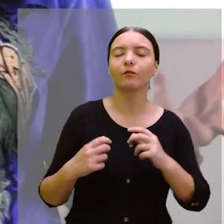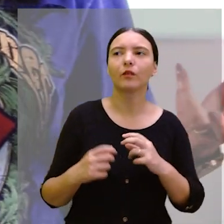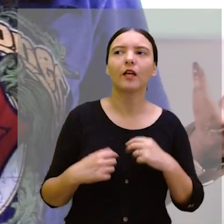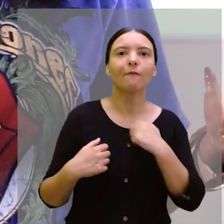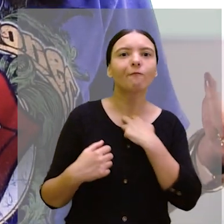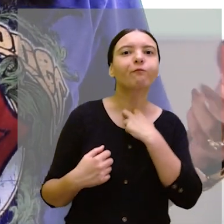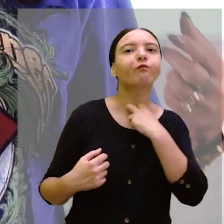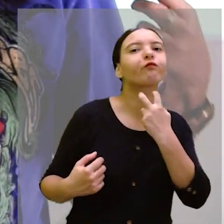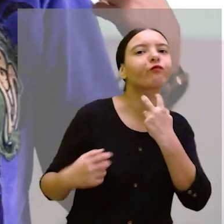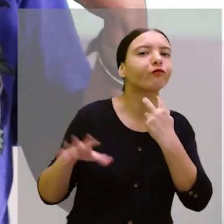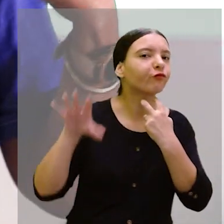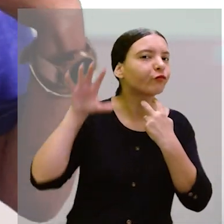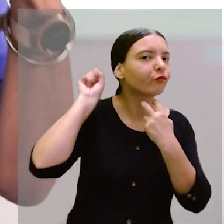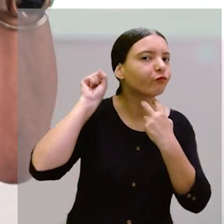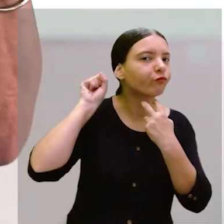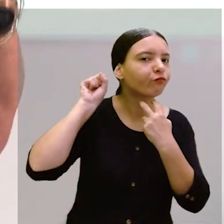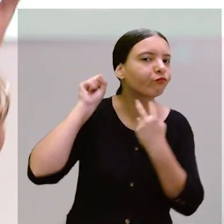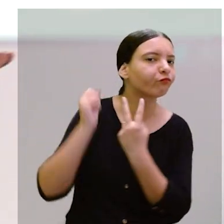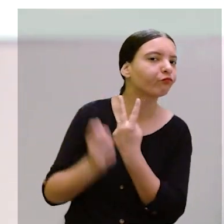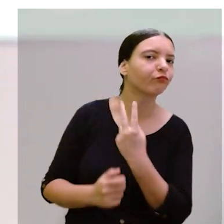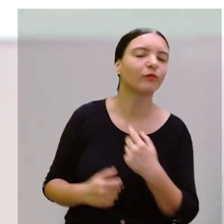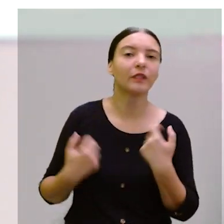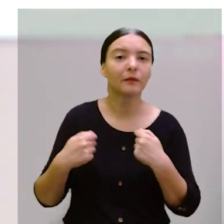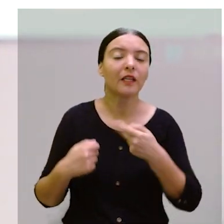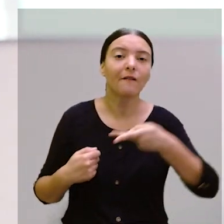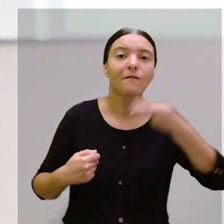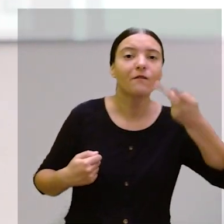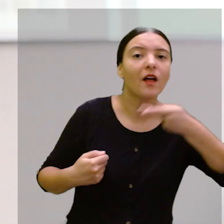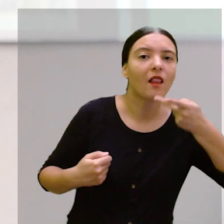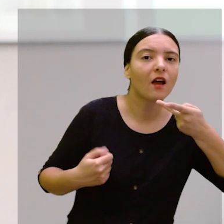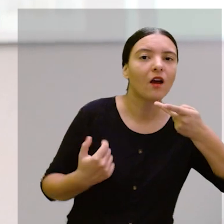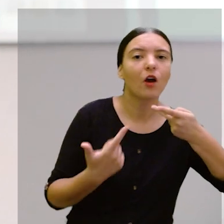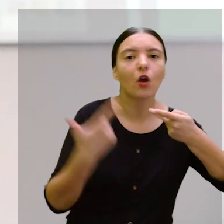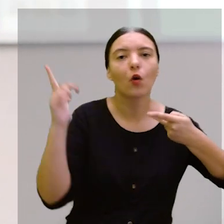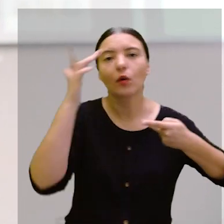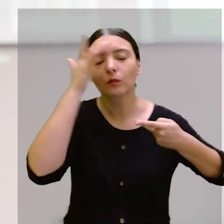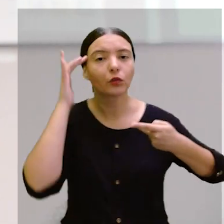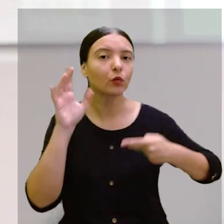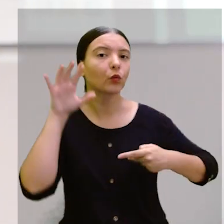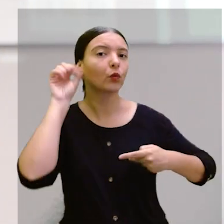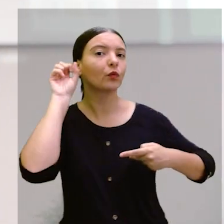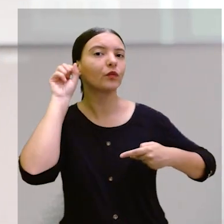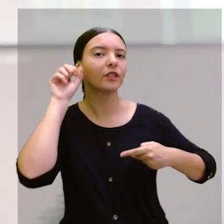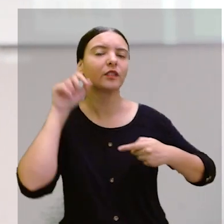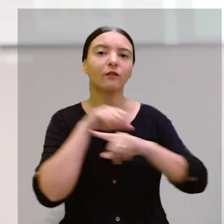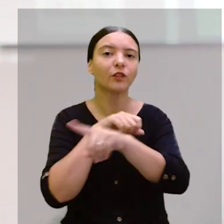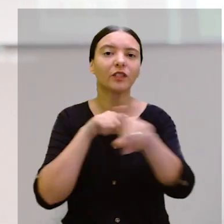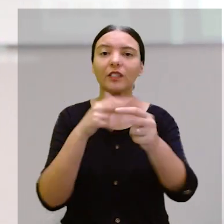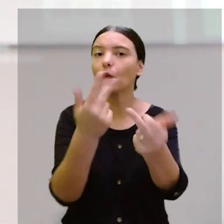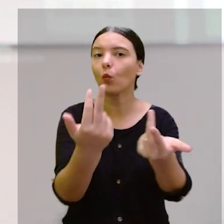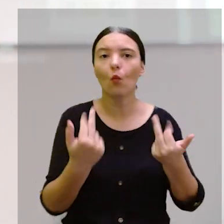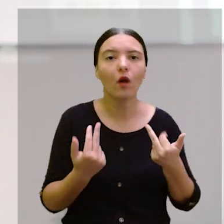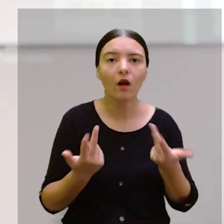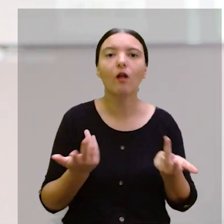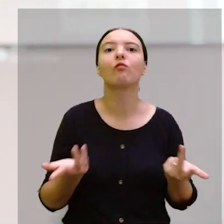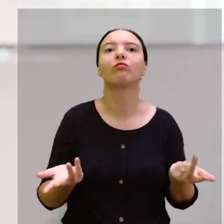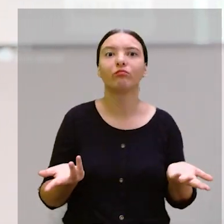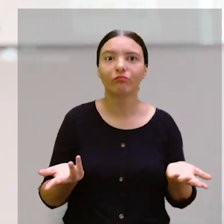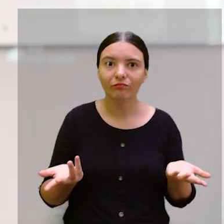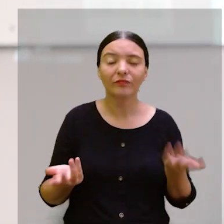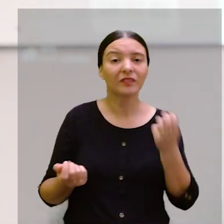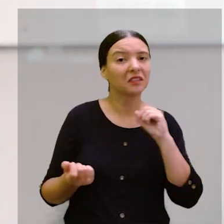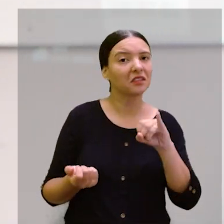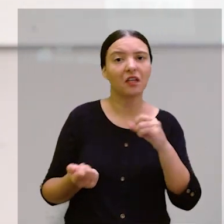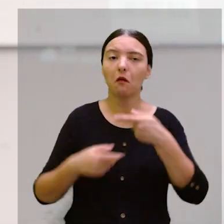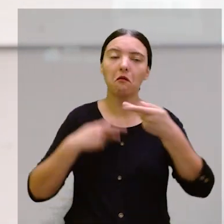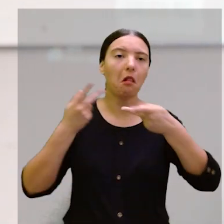escuta. É preciso falar e é preciso que alguém escute. Como eu estou falando, eu preciso que vocês me escutem. Senão eu